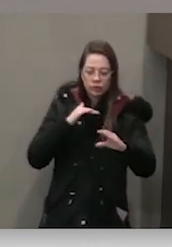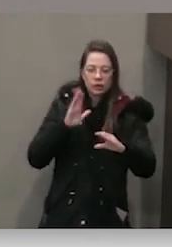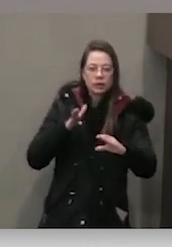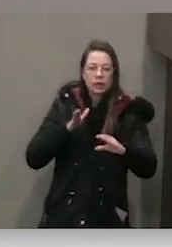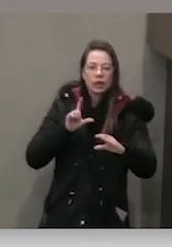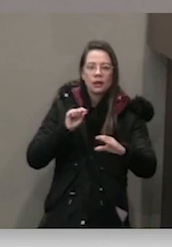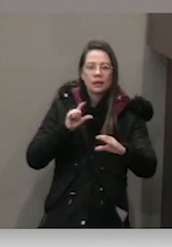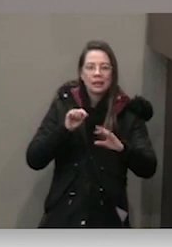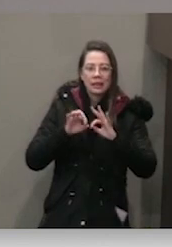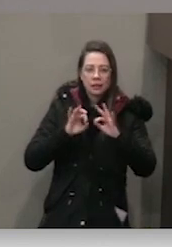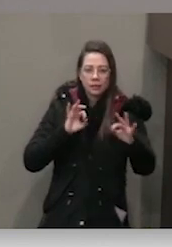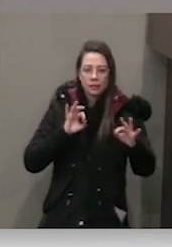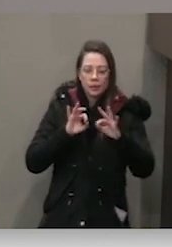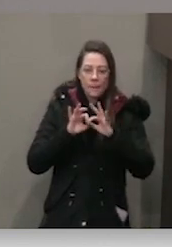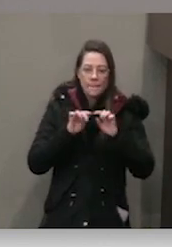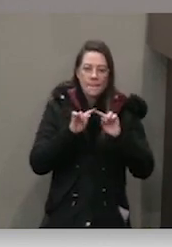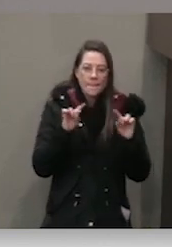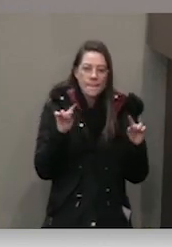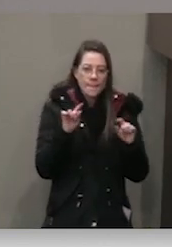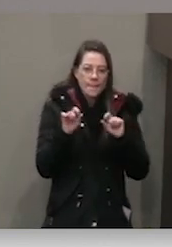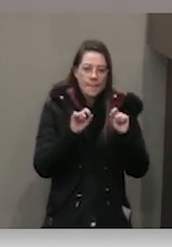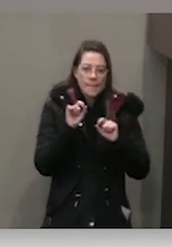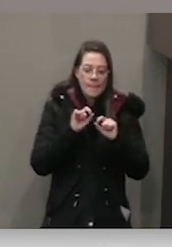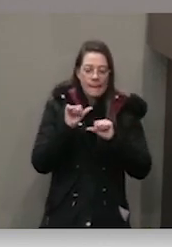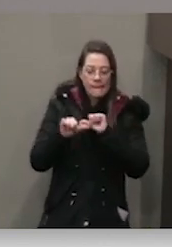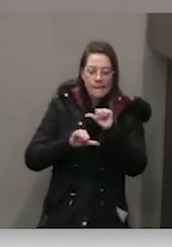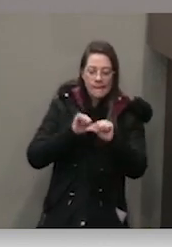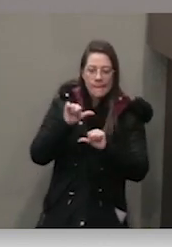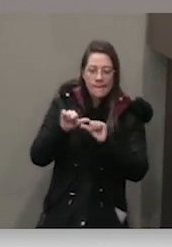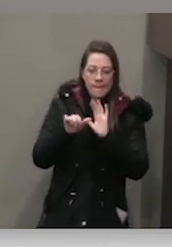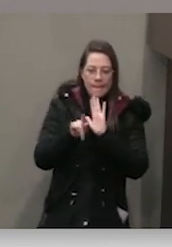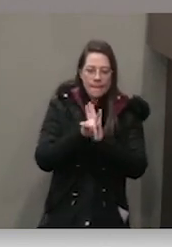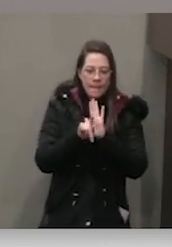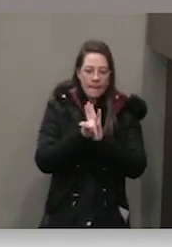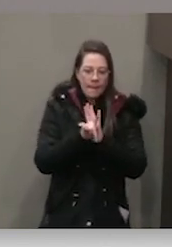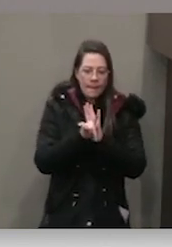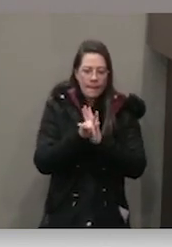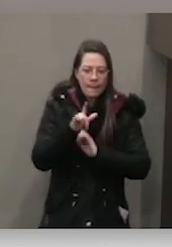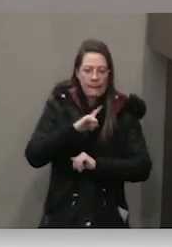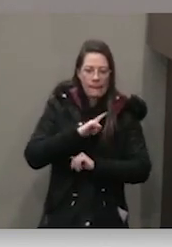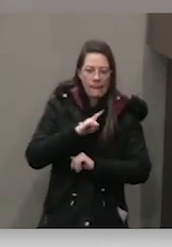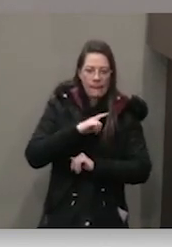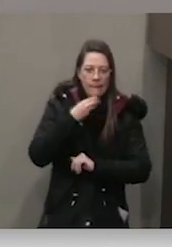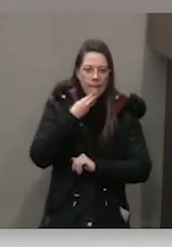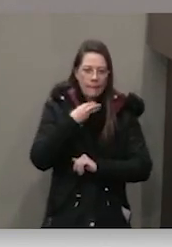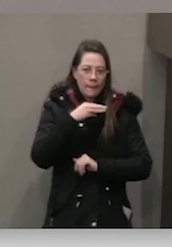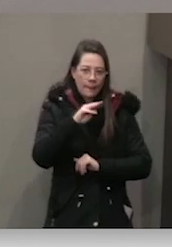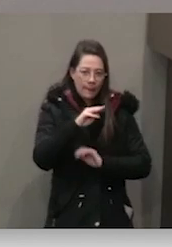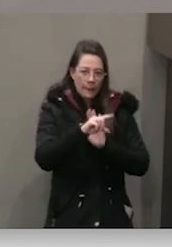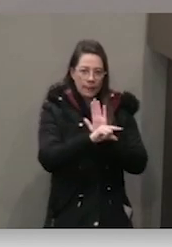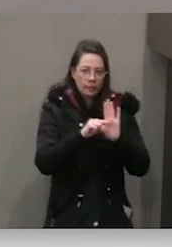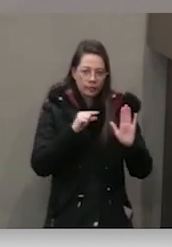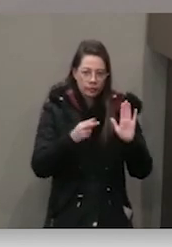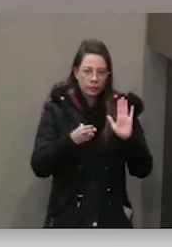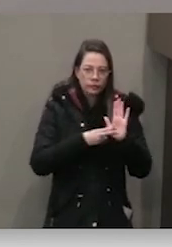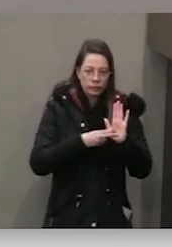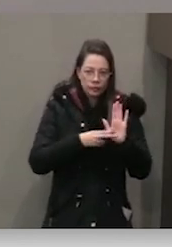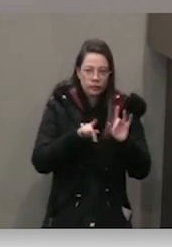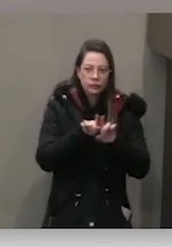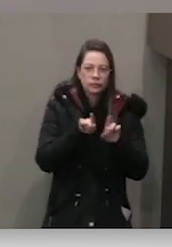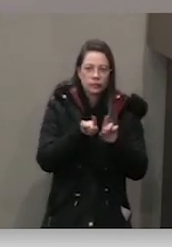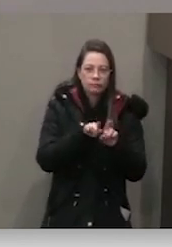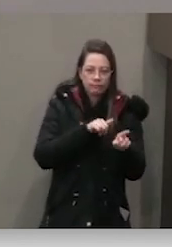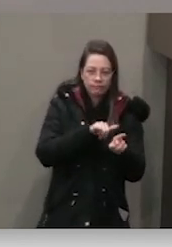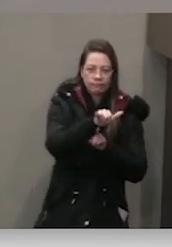metros, só que por alterações tiveram mensagens retificativas e equivocadamente